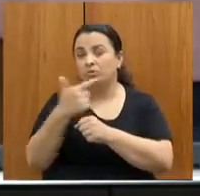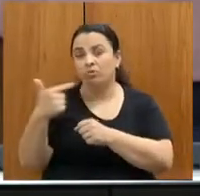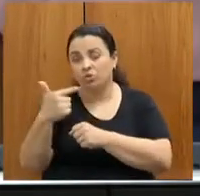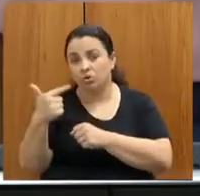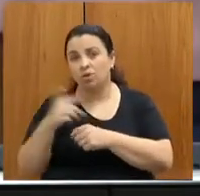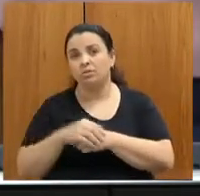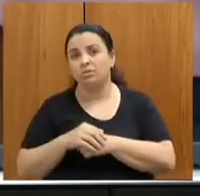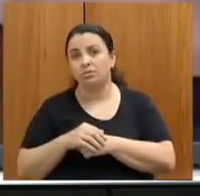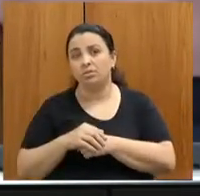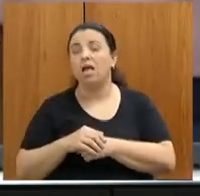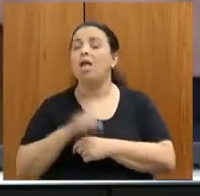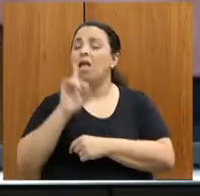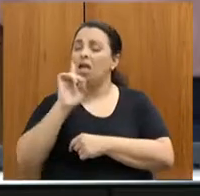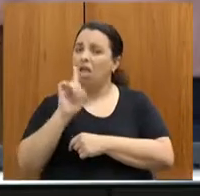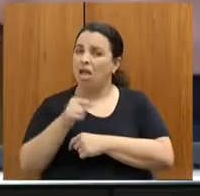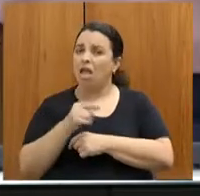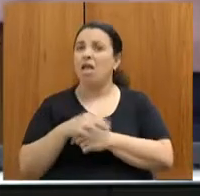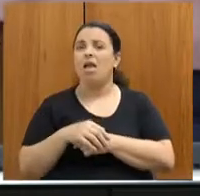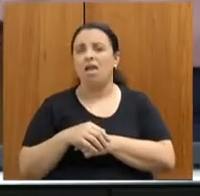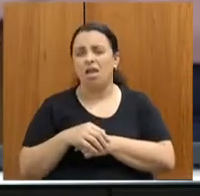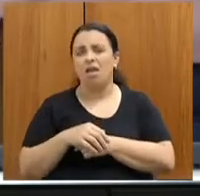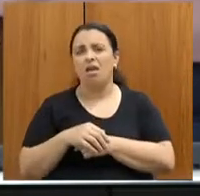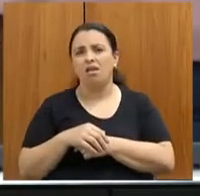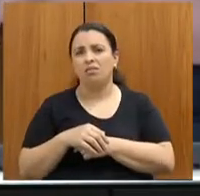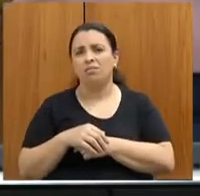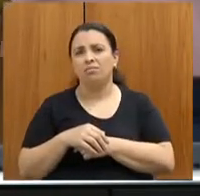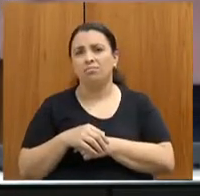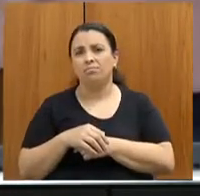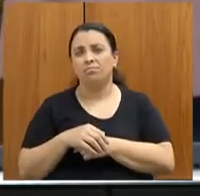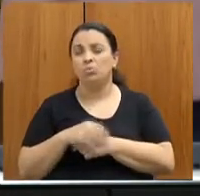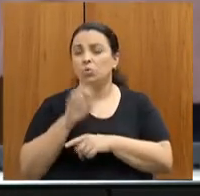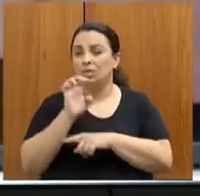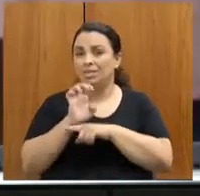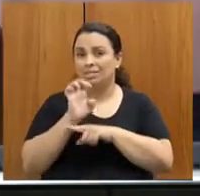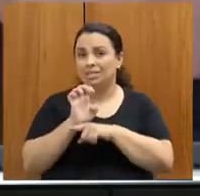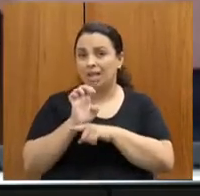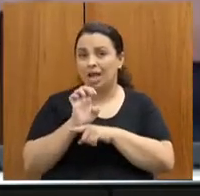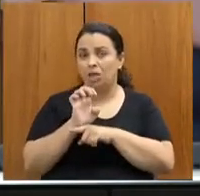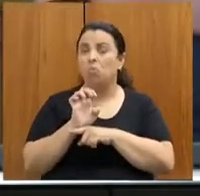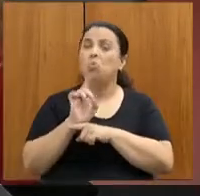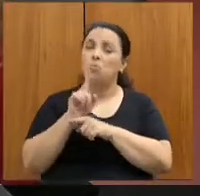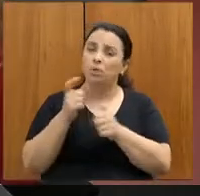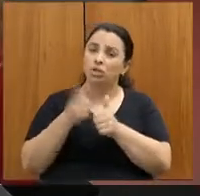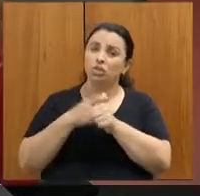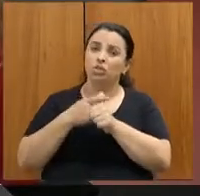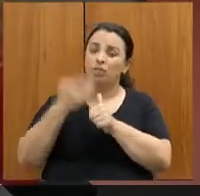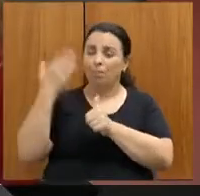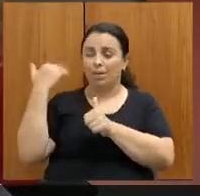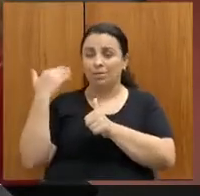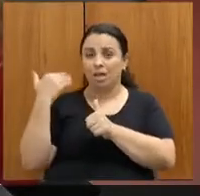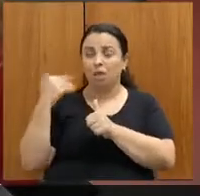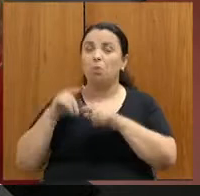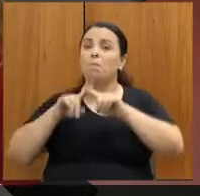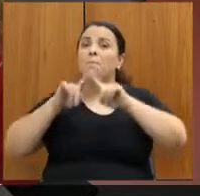Estado uma coisa que era do governo passado mas mesmo assim o Governo está cumprindo